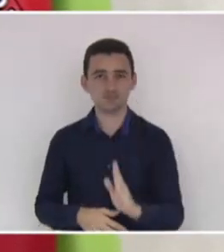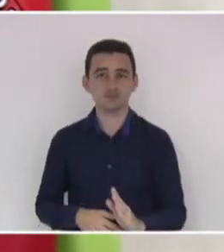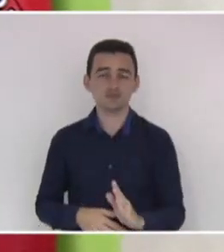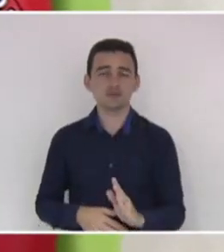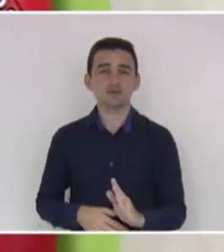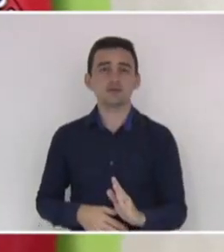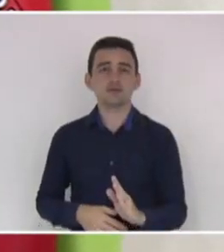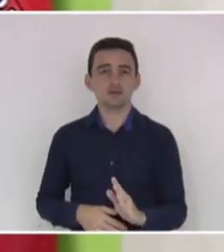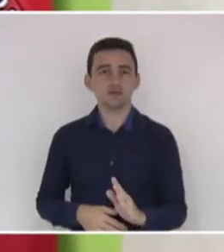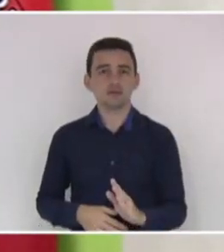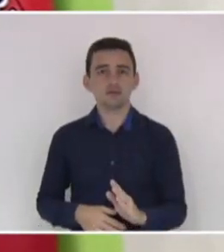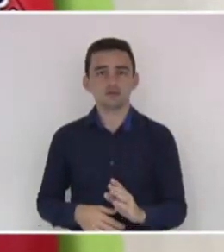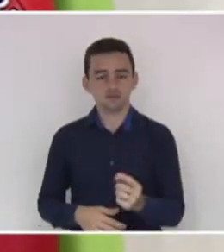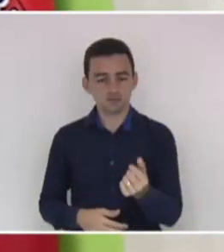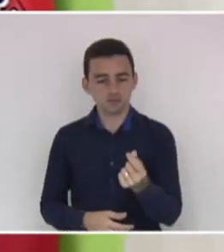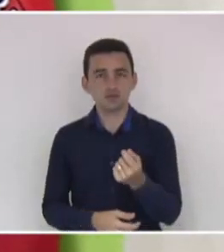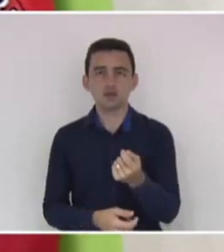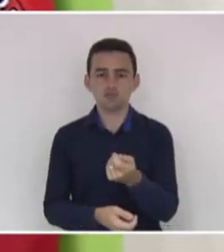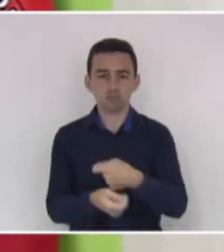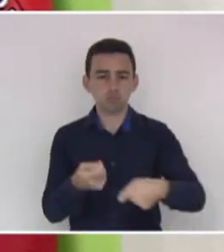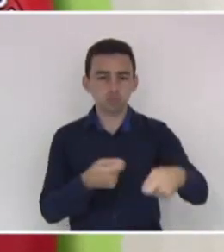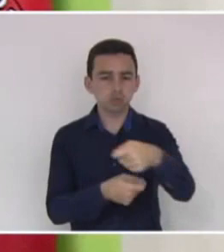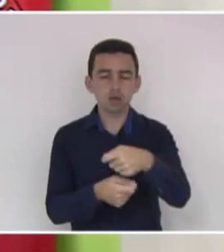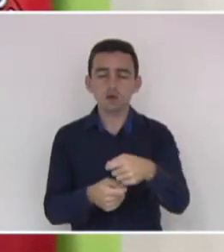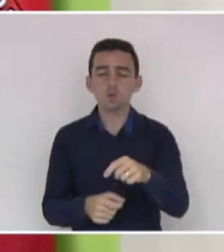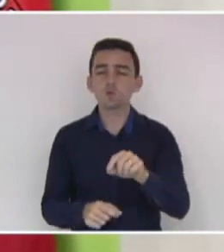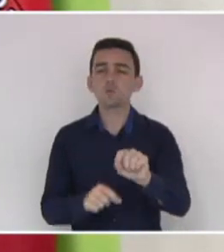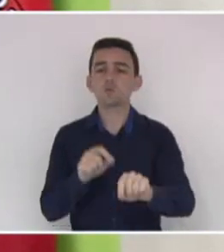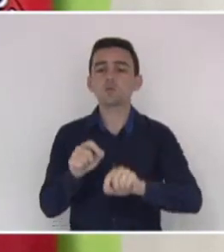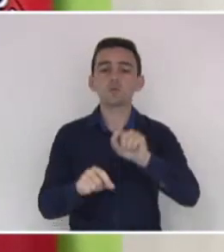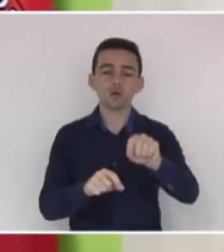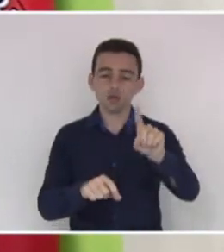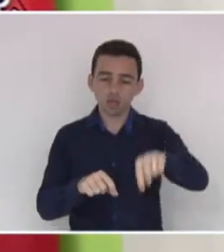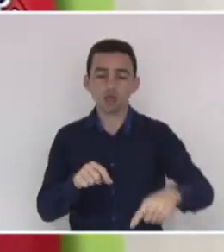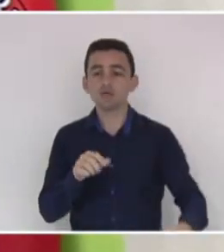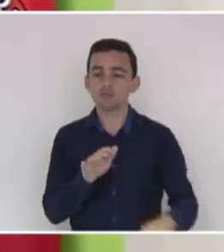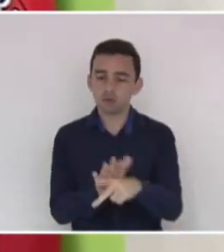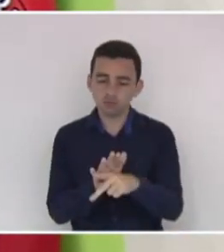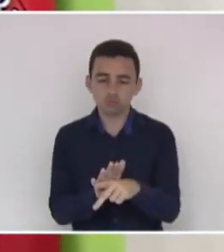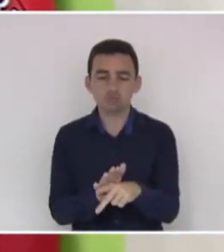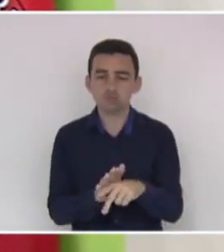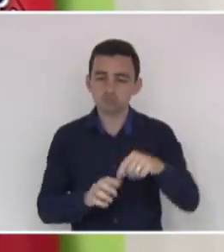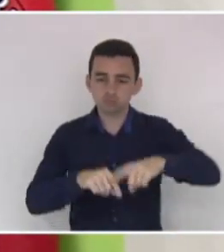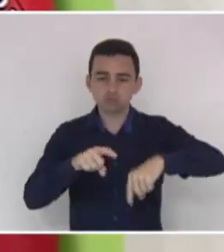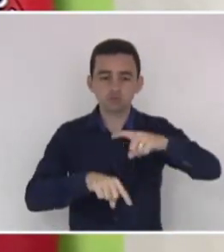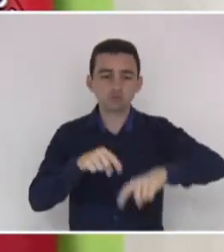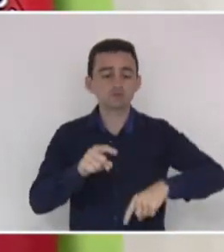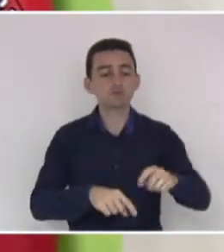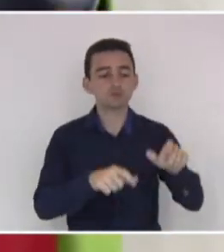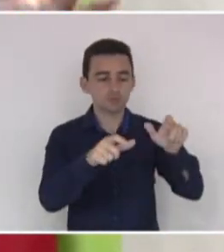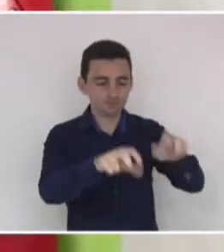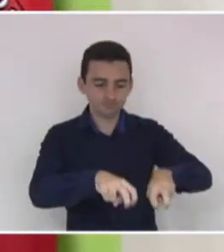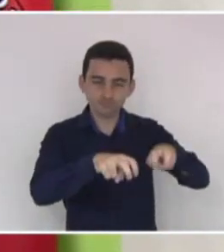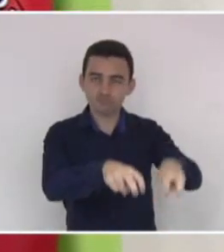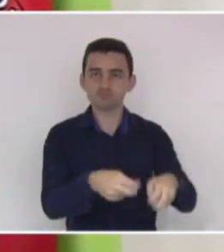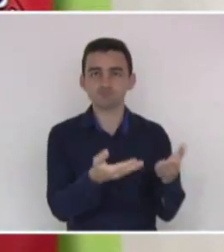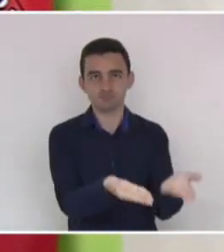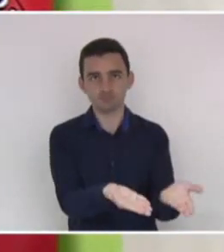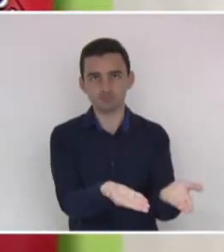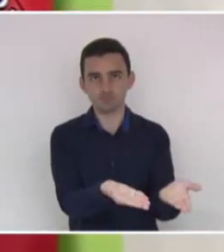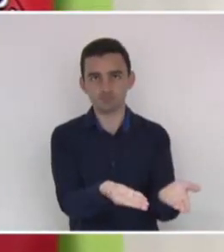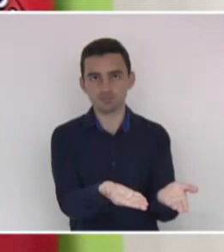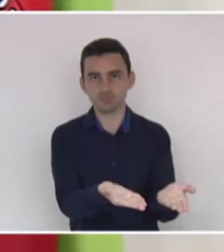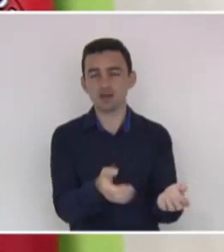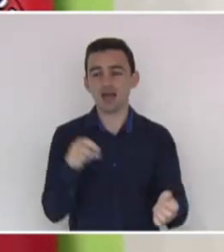riqueza, na sua grande maioria, vem de matérias-primas que são produzidas no interior. Portanto, os empregos gerados